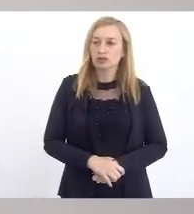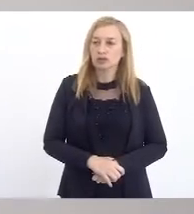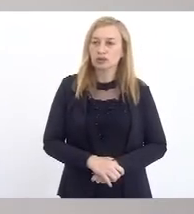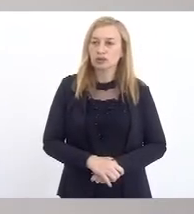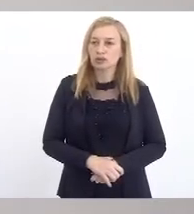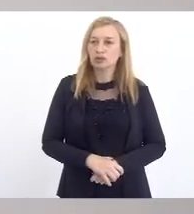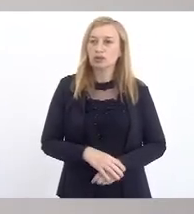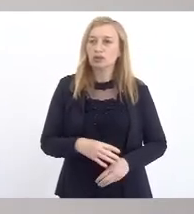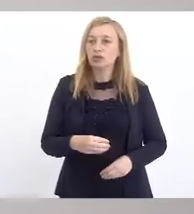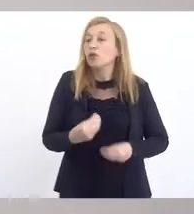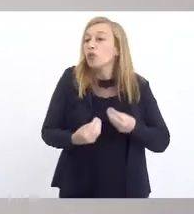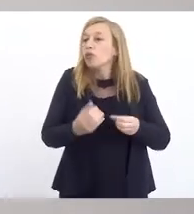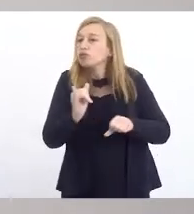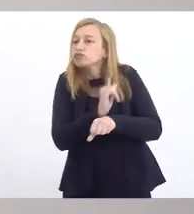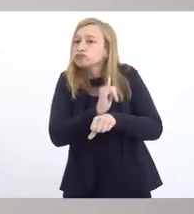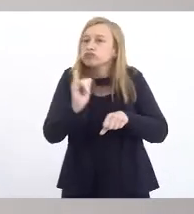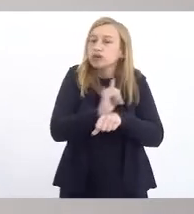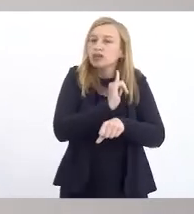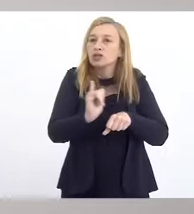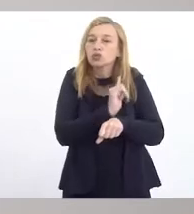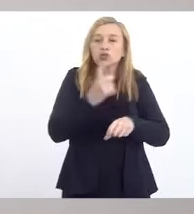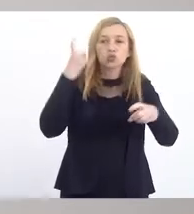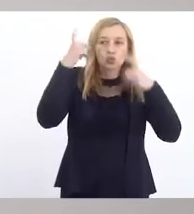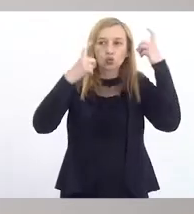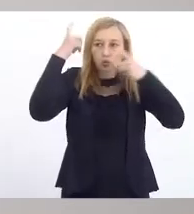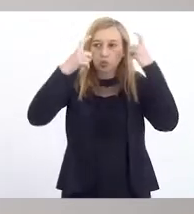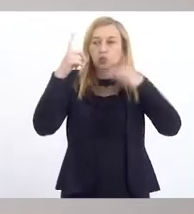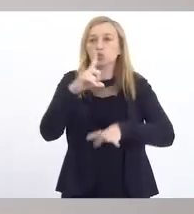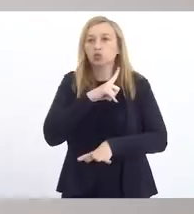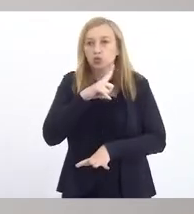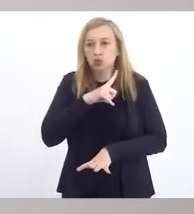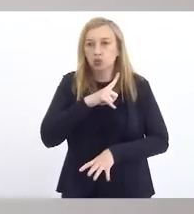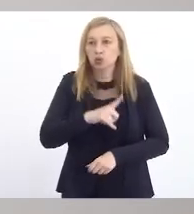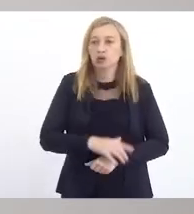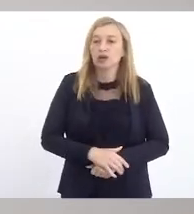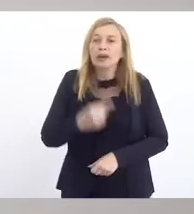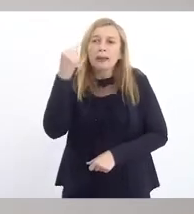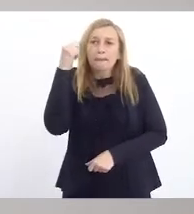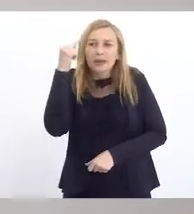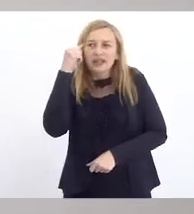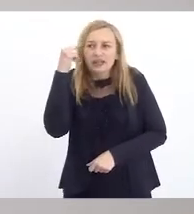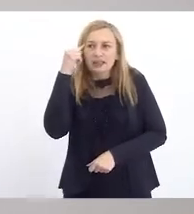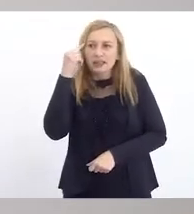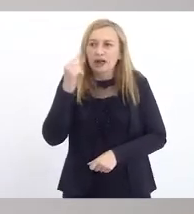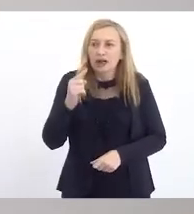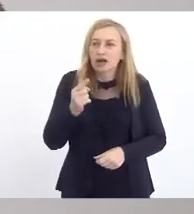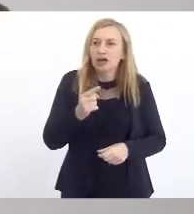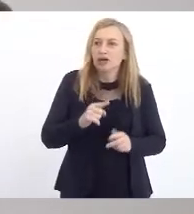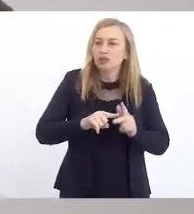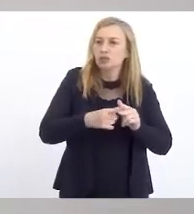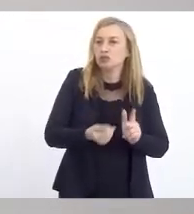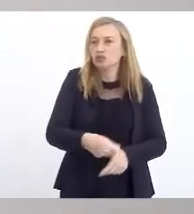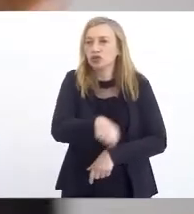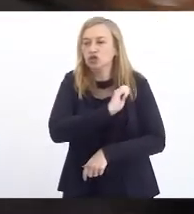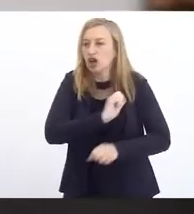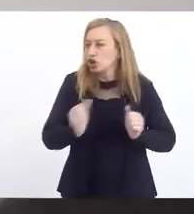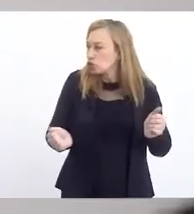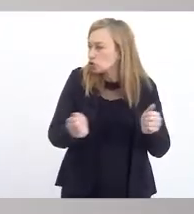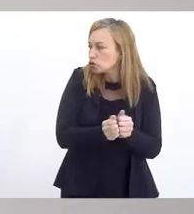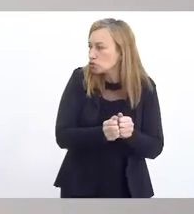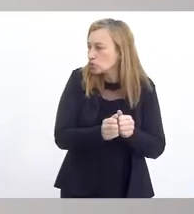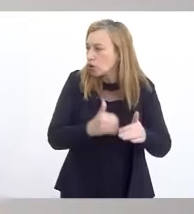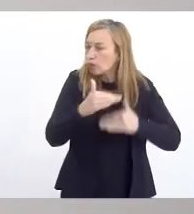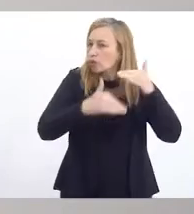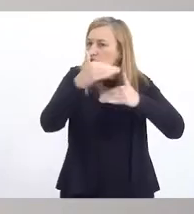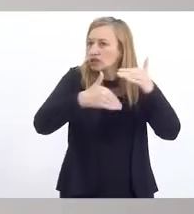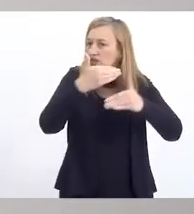de como isso se articula com as preocupações que nós temos de pensar o ajuste fiscal junto ao processo de